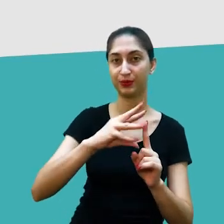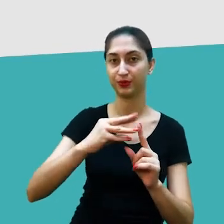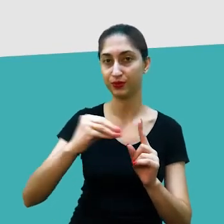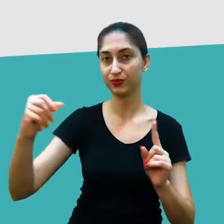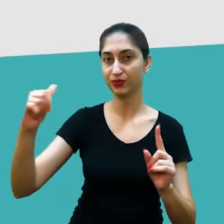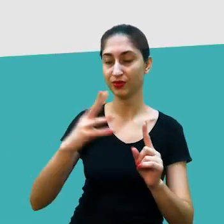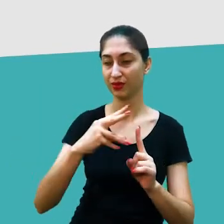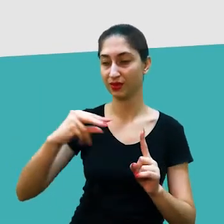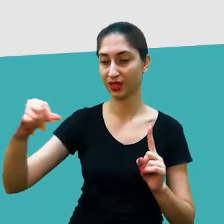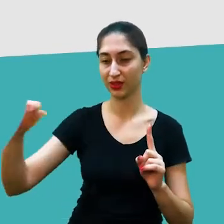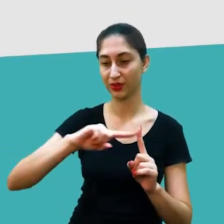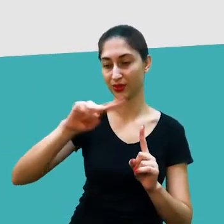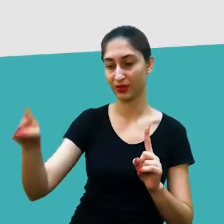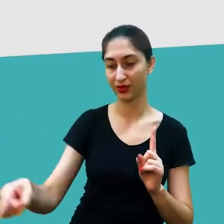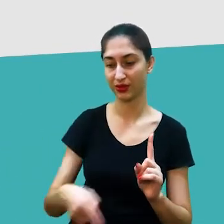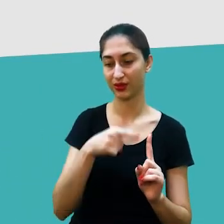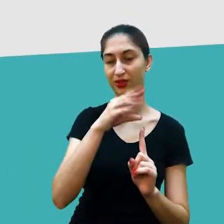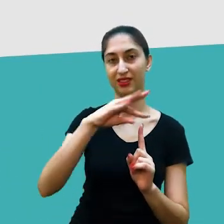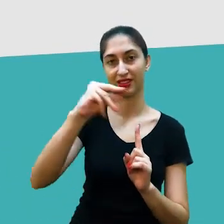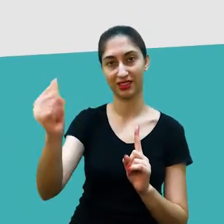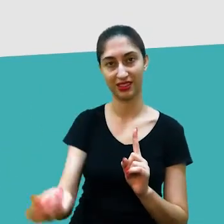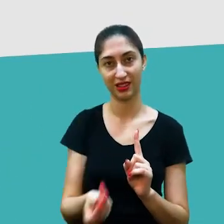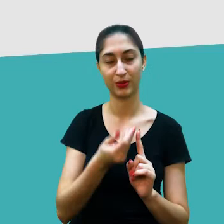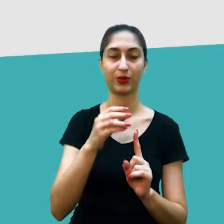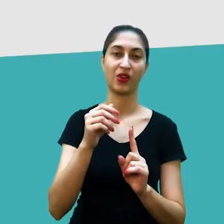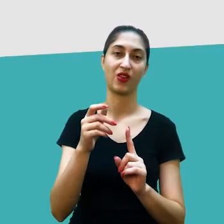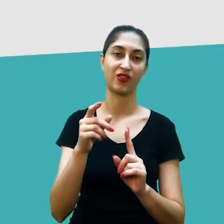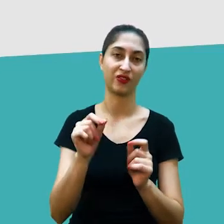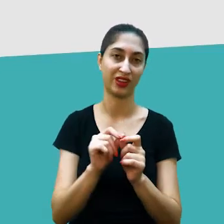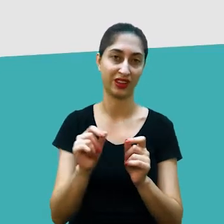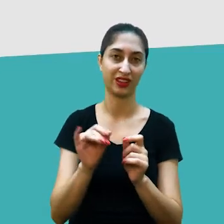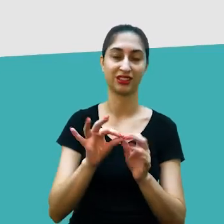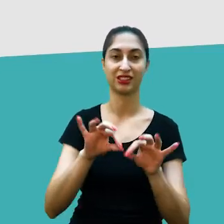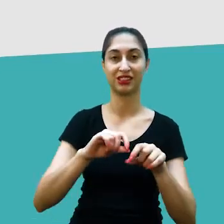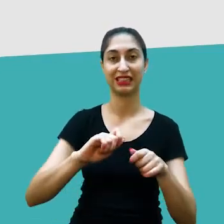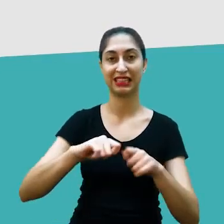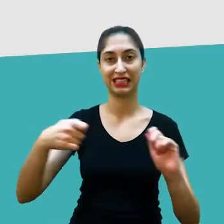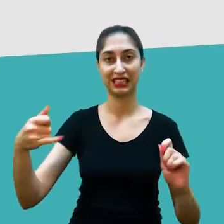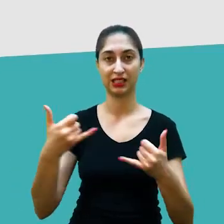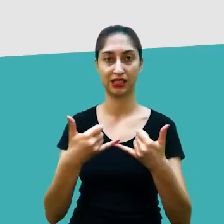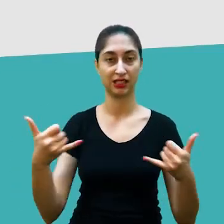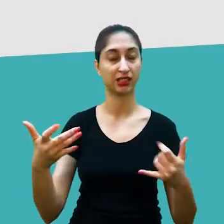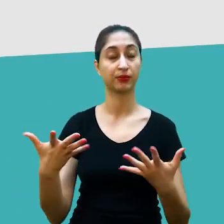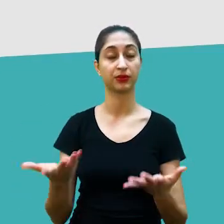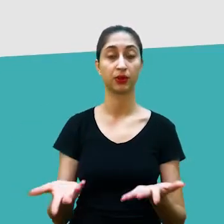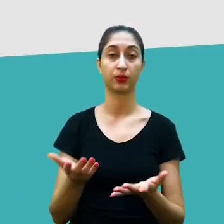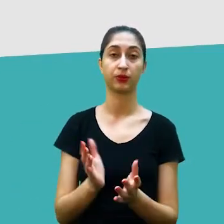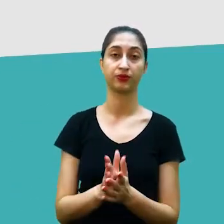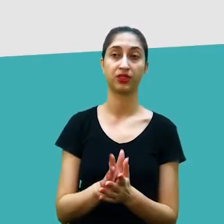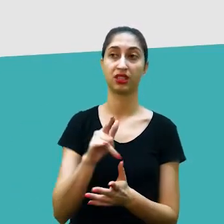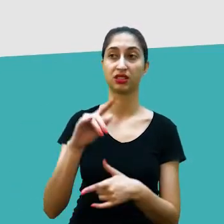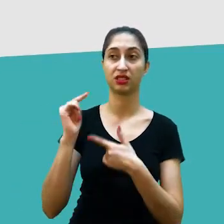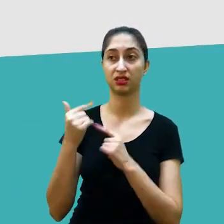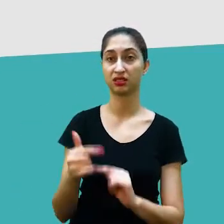fazia bancos, e curtia de forma orgânica, né? E são essas tradições que foram se perdendo e